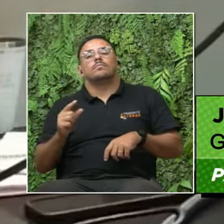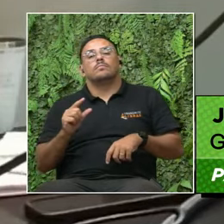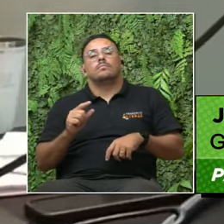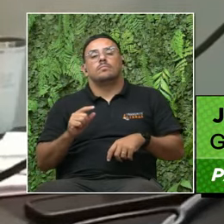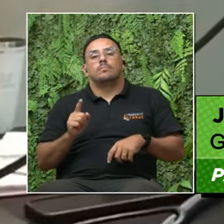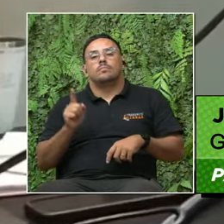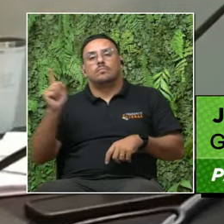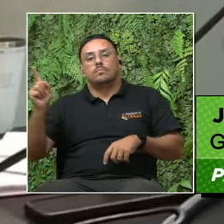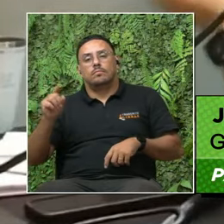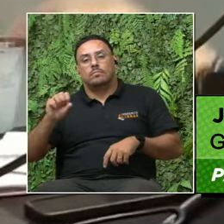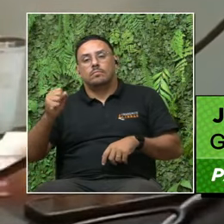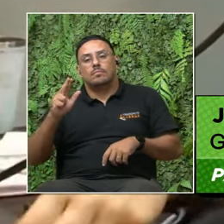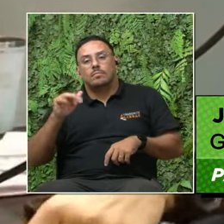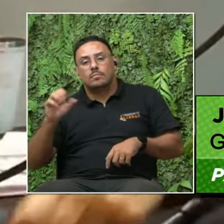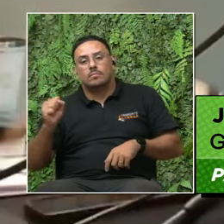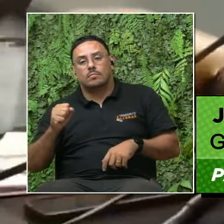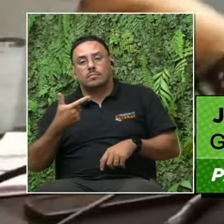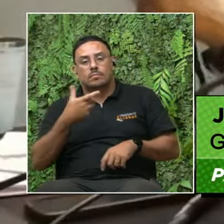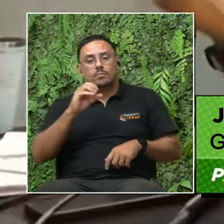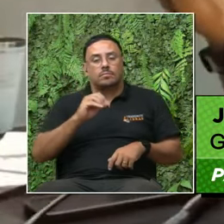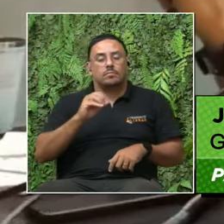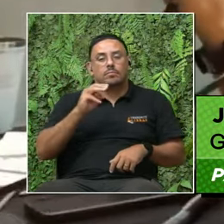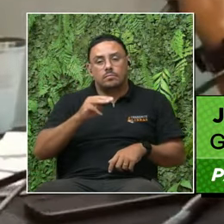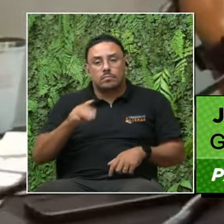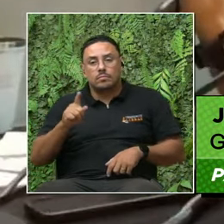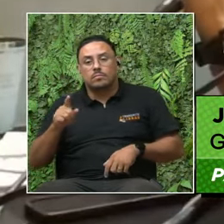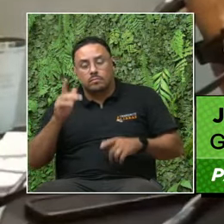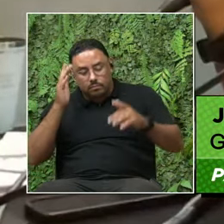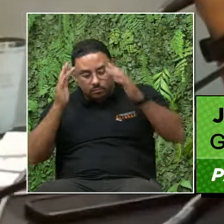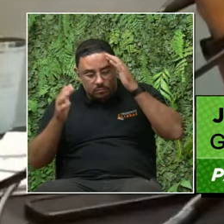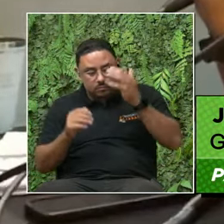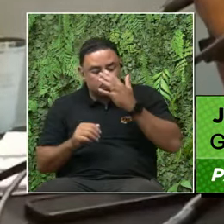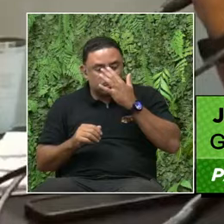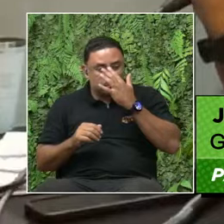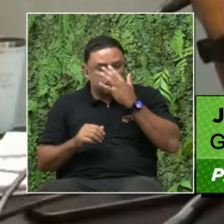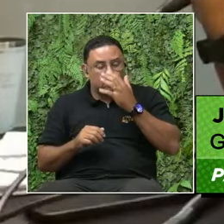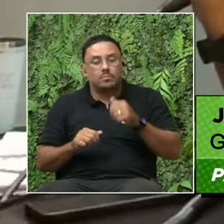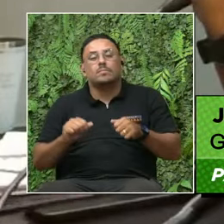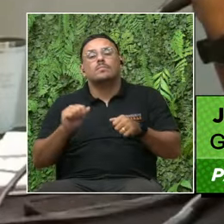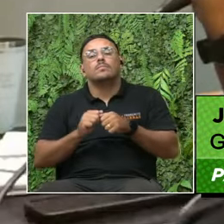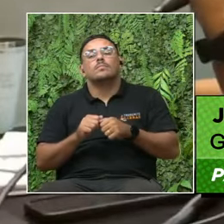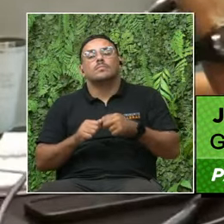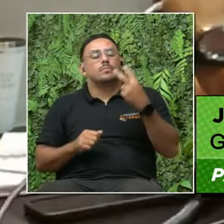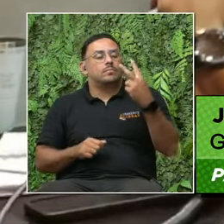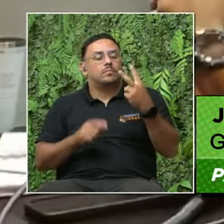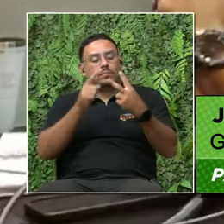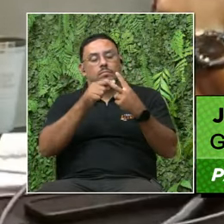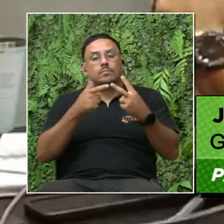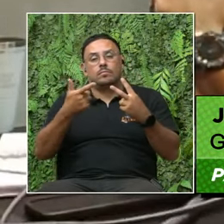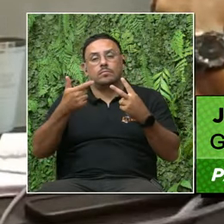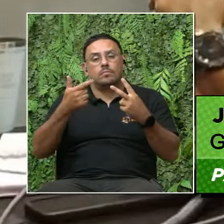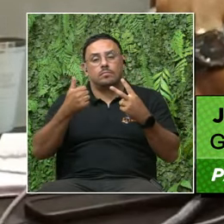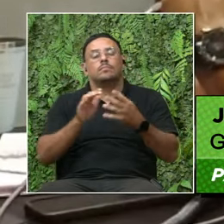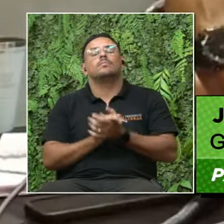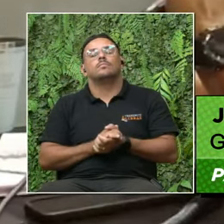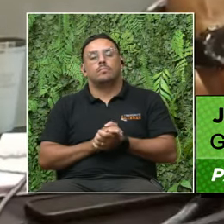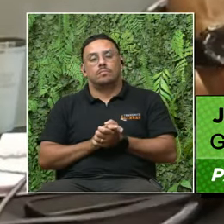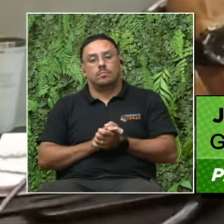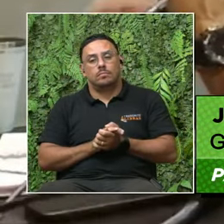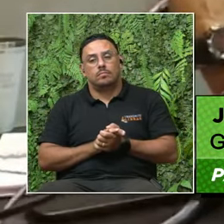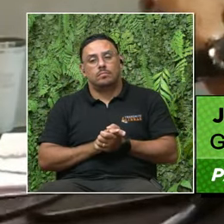saravia faz o gol aos 20 minutos quer dizer se você for pela fez dois gols em 12 minutos o sarav a 20 e o hul a